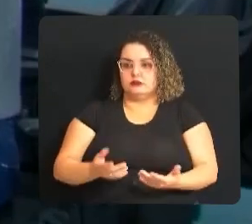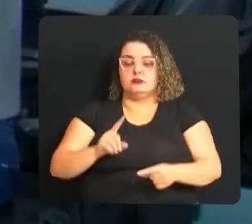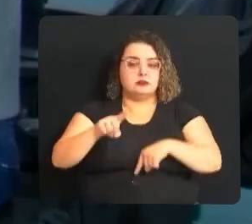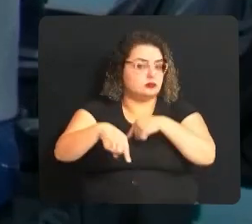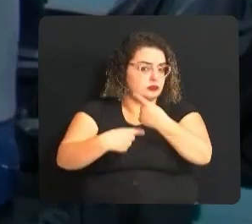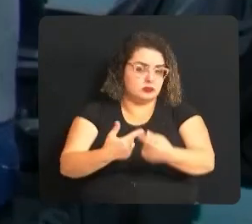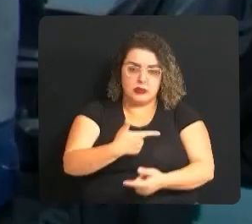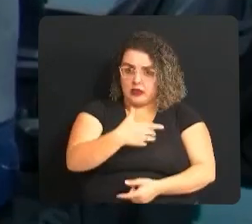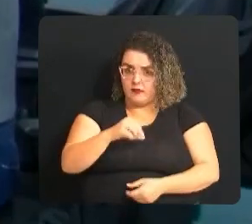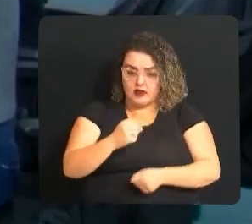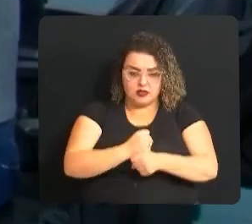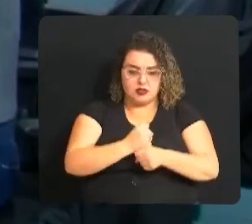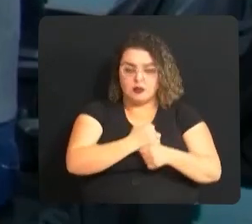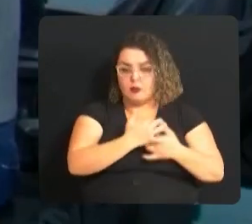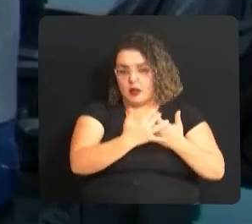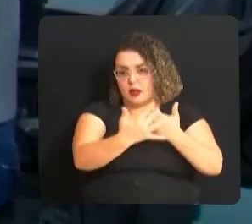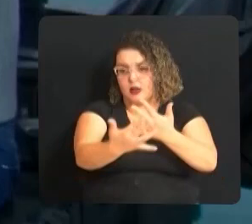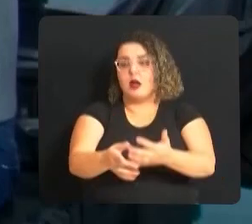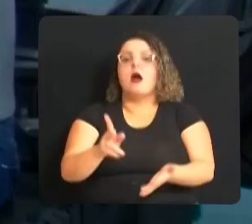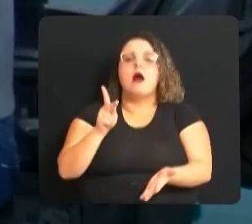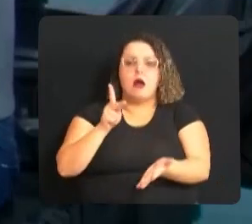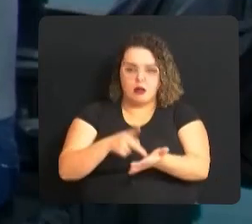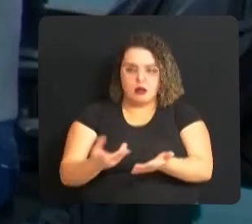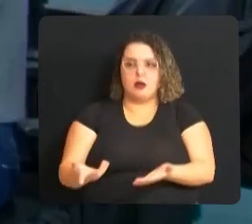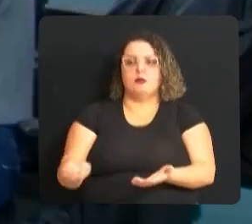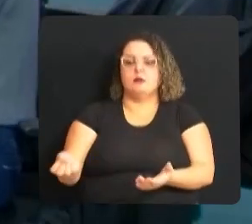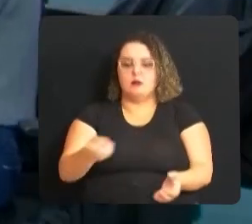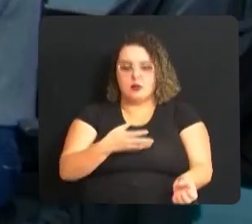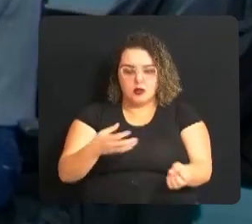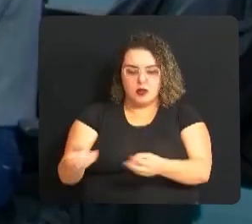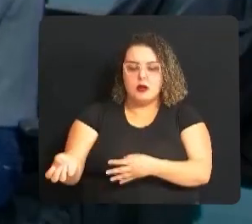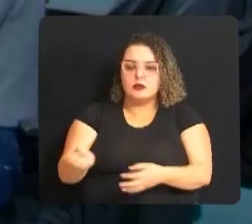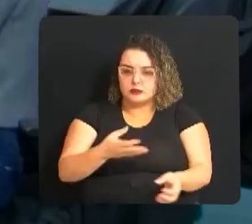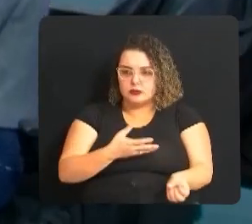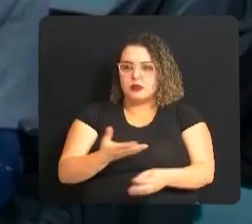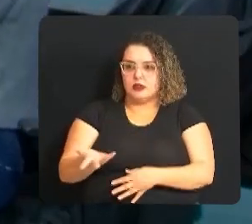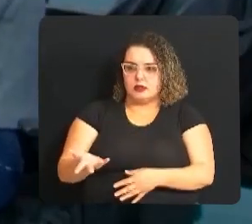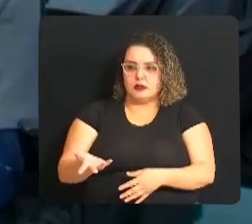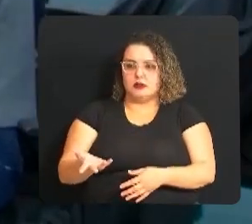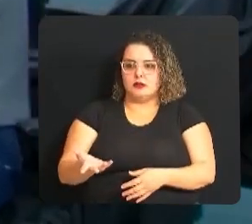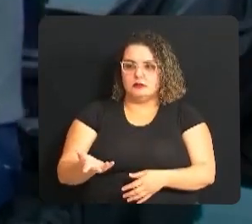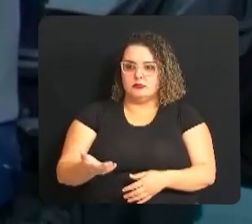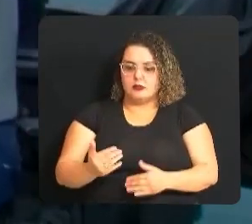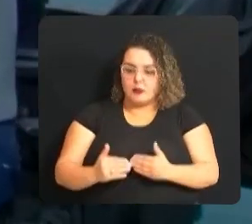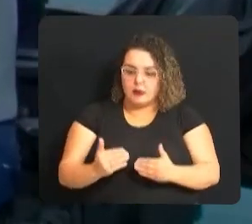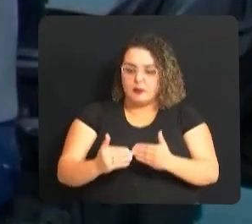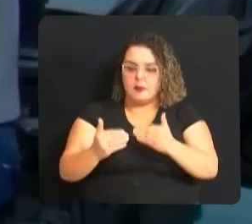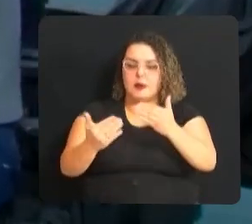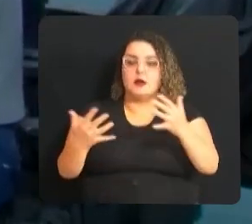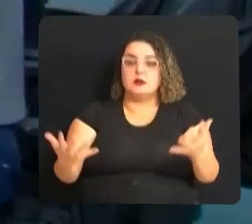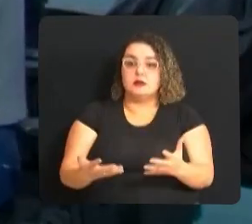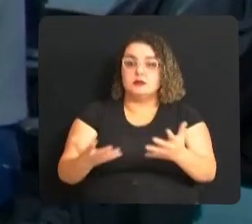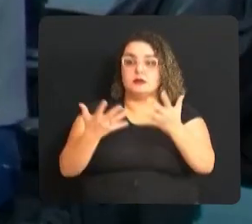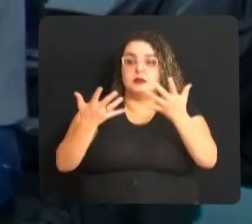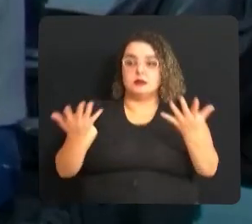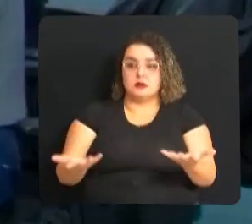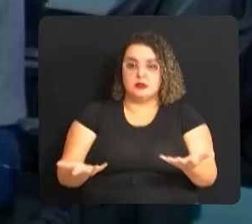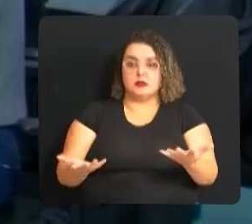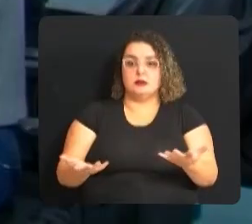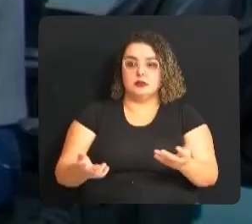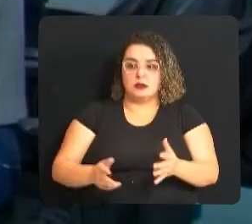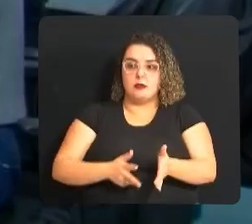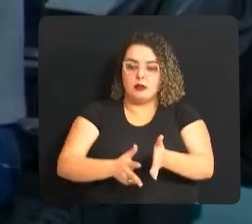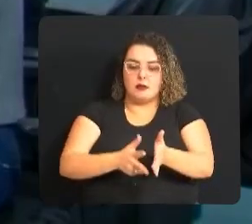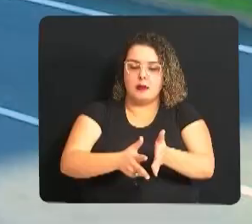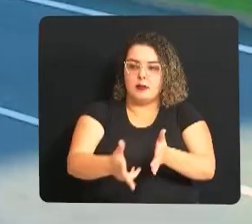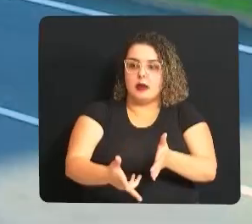dos próximos 20 anos é realmente modernizar isso, explorando, incentivando as